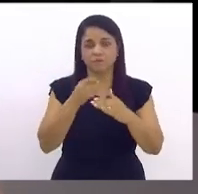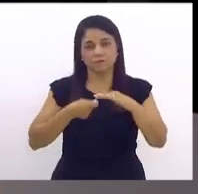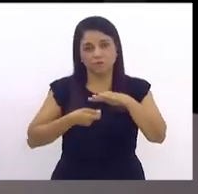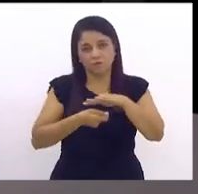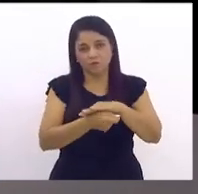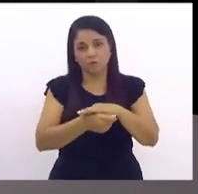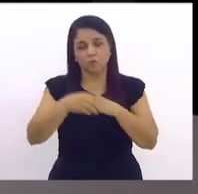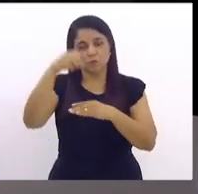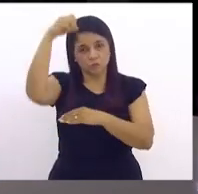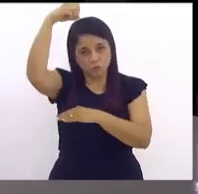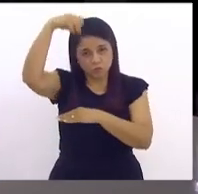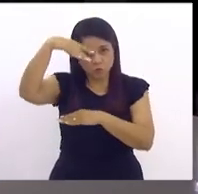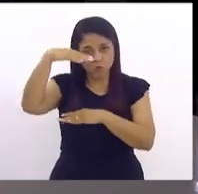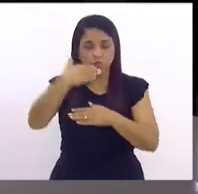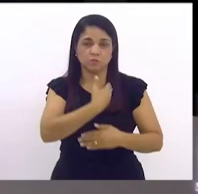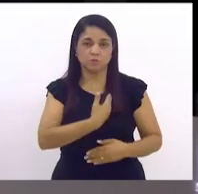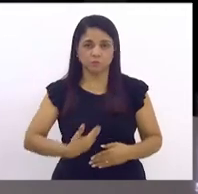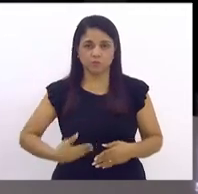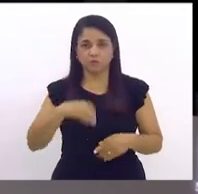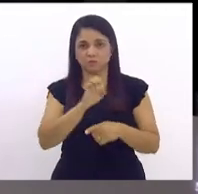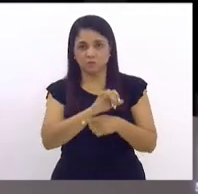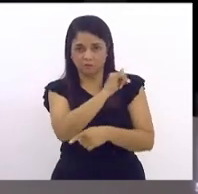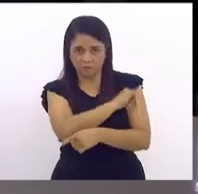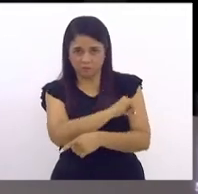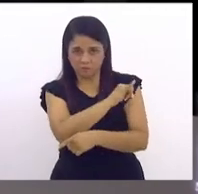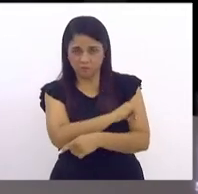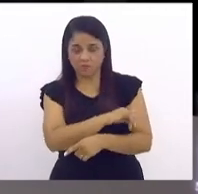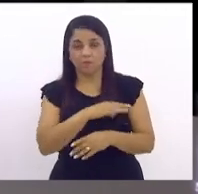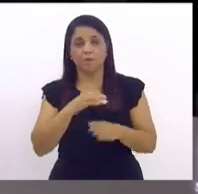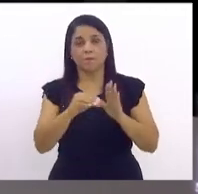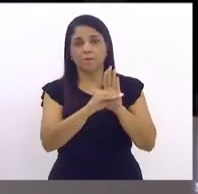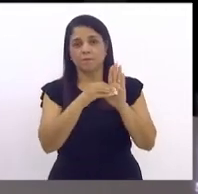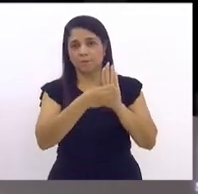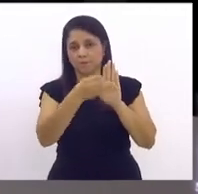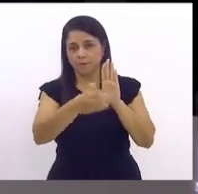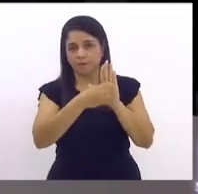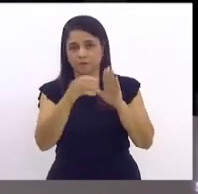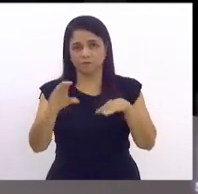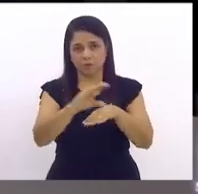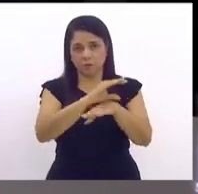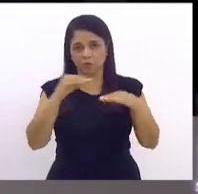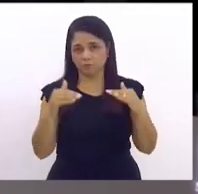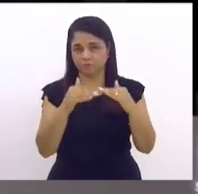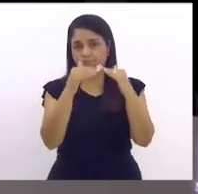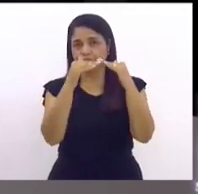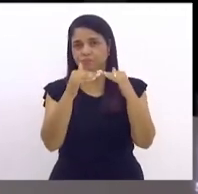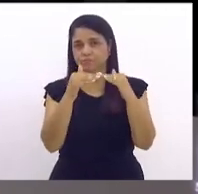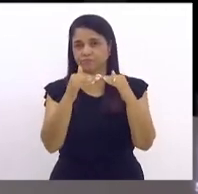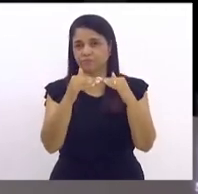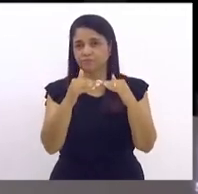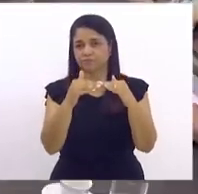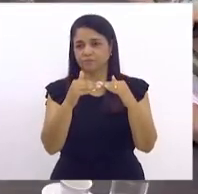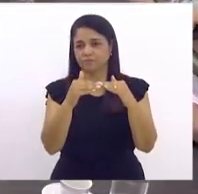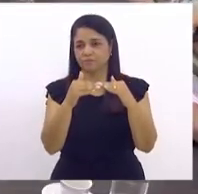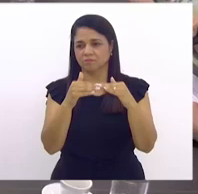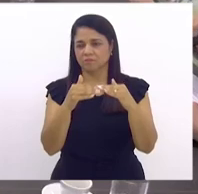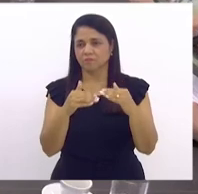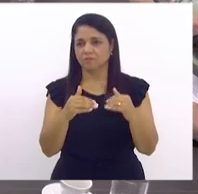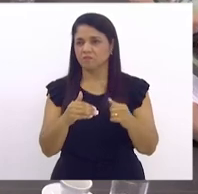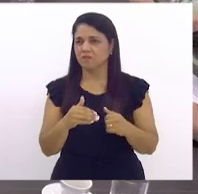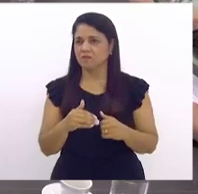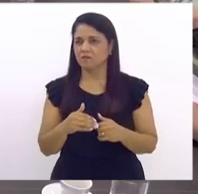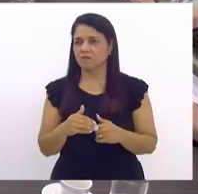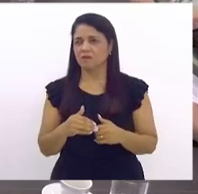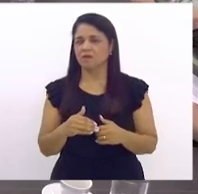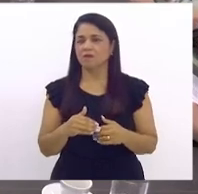Iluminação Pública no Estado do Rio de Janeiro. O parecer é pela constitucionalidade. Em discussão. Para discutir, presidente. A palavra